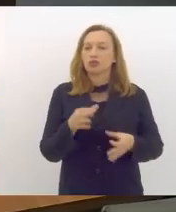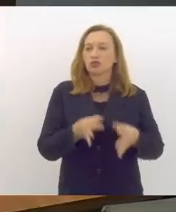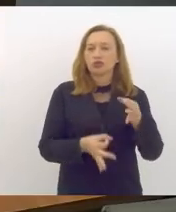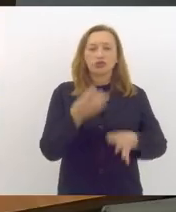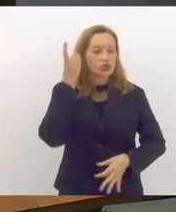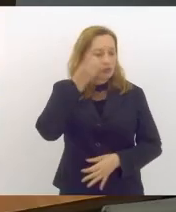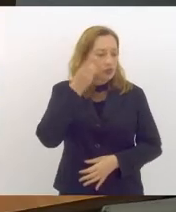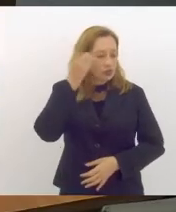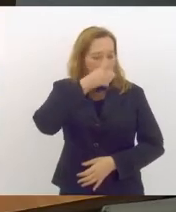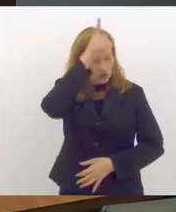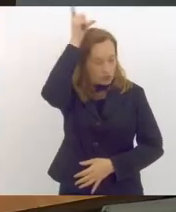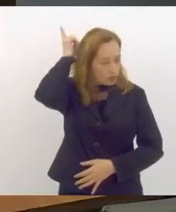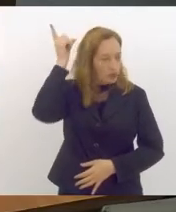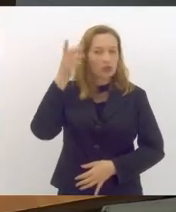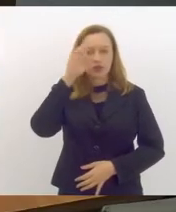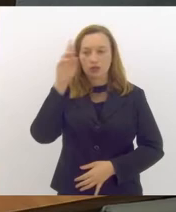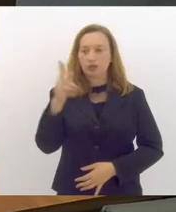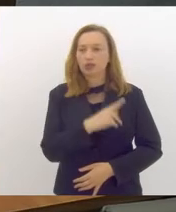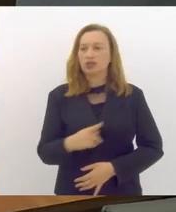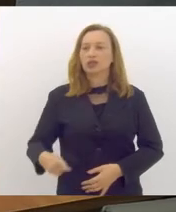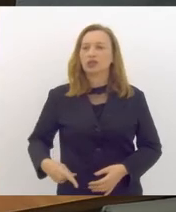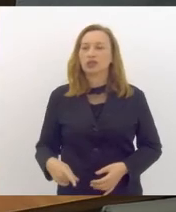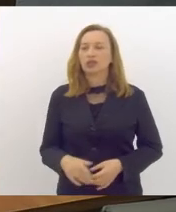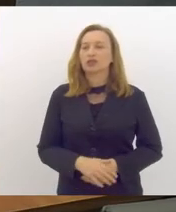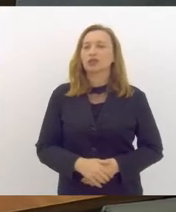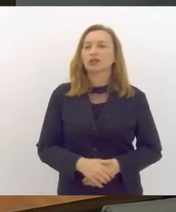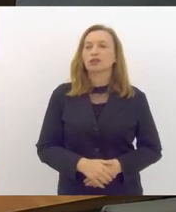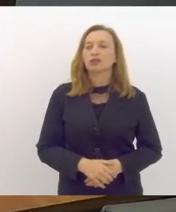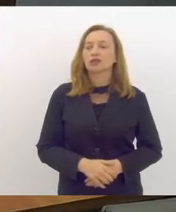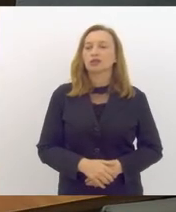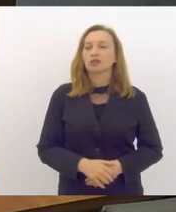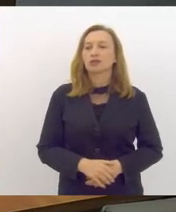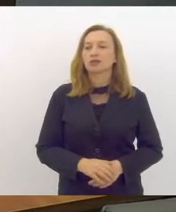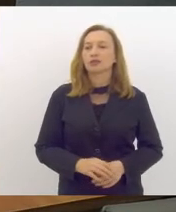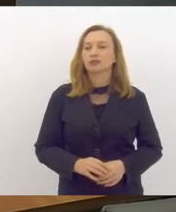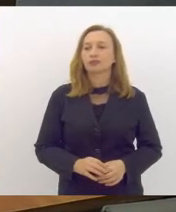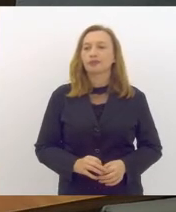Paulo. Senhor presidente,